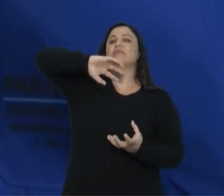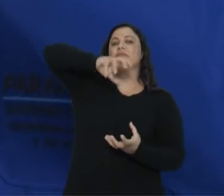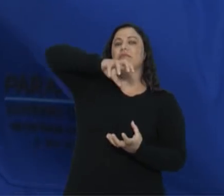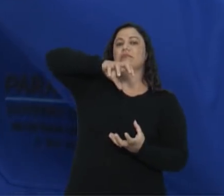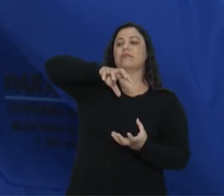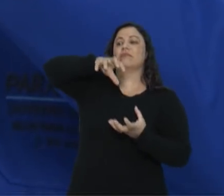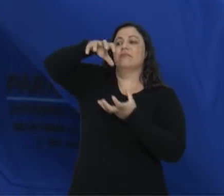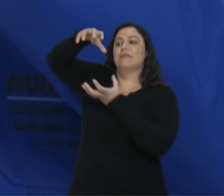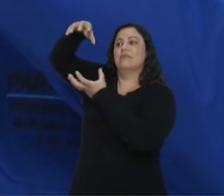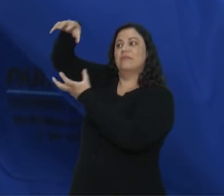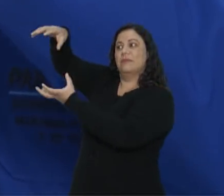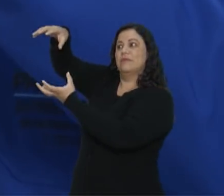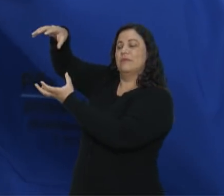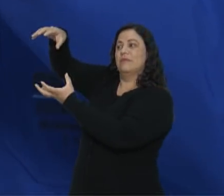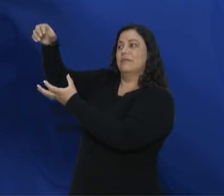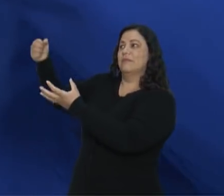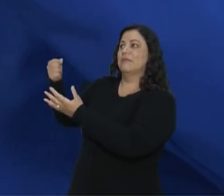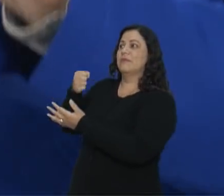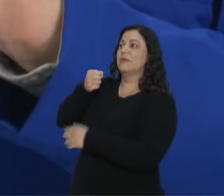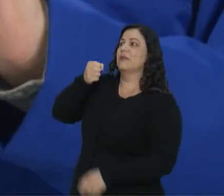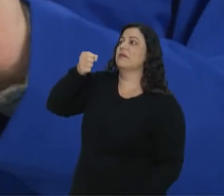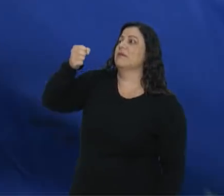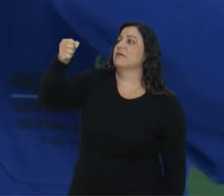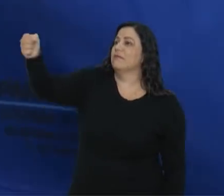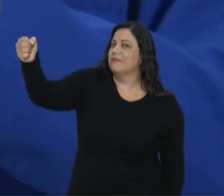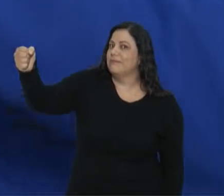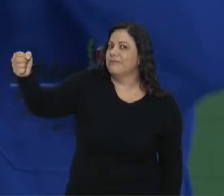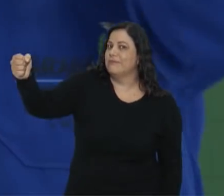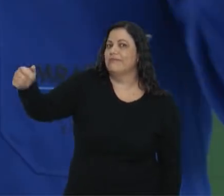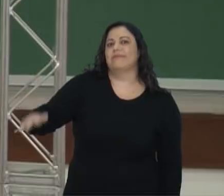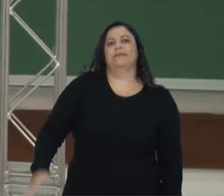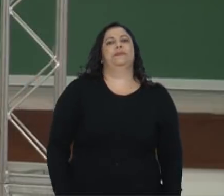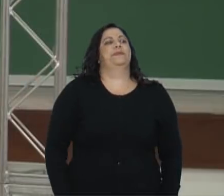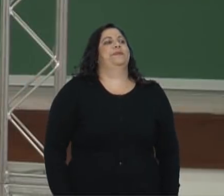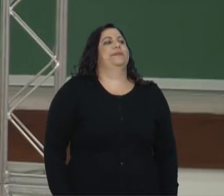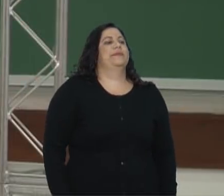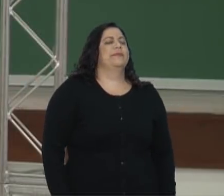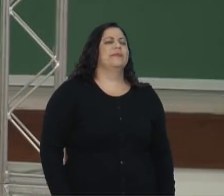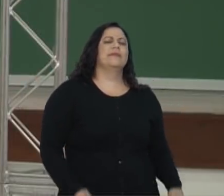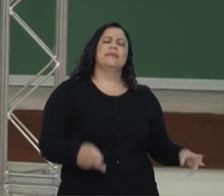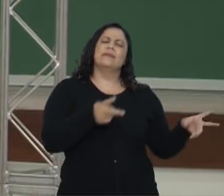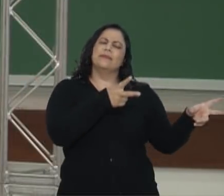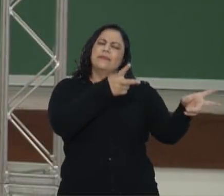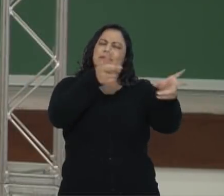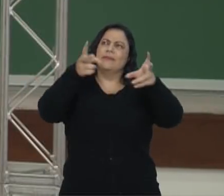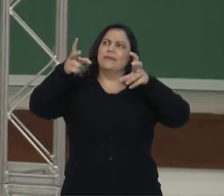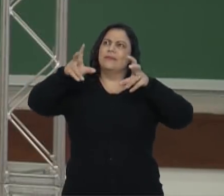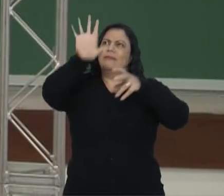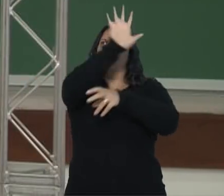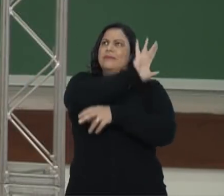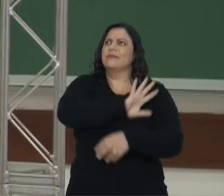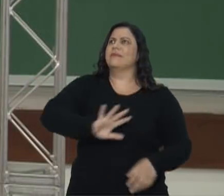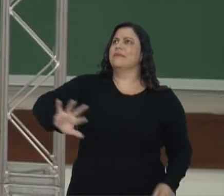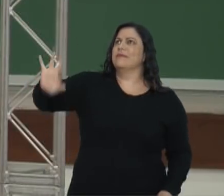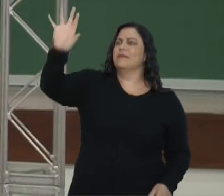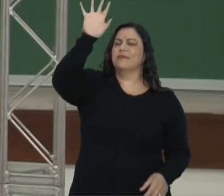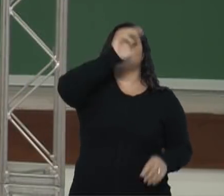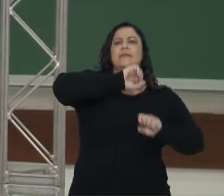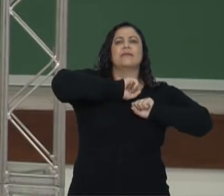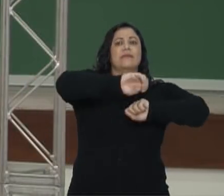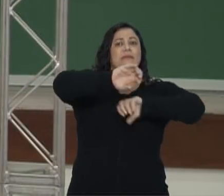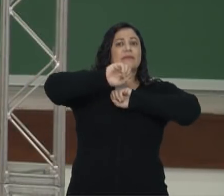e coloco no armário. Por quê? Se a gente perceber aqui no ambiente, nesse espaço que eu estou dando aula para